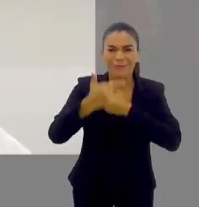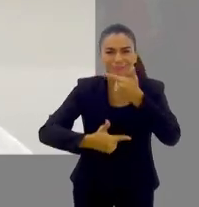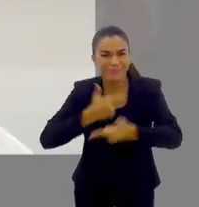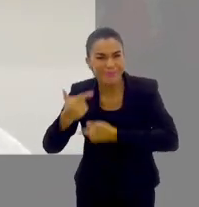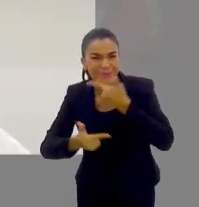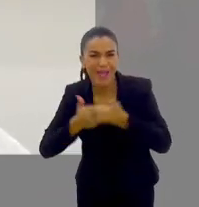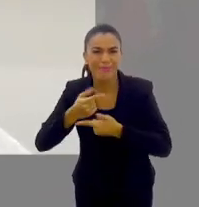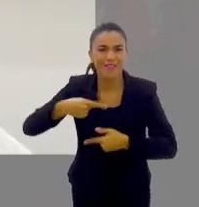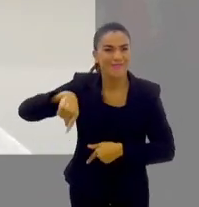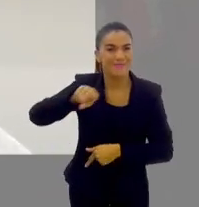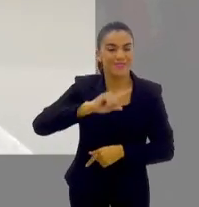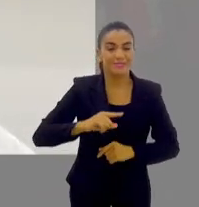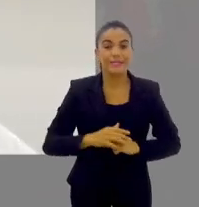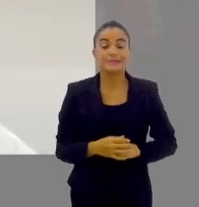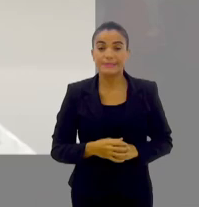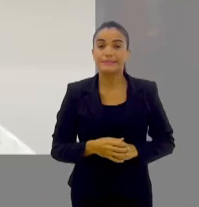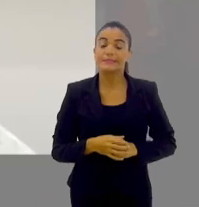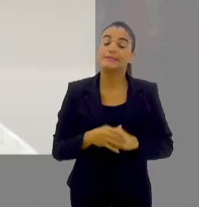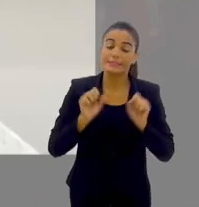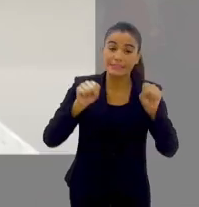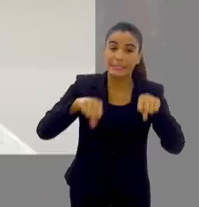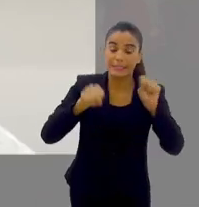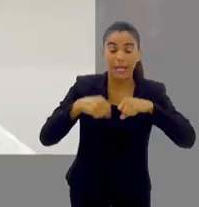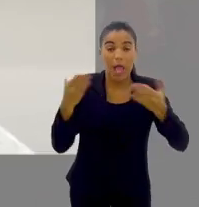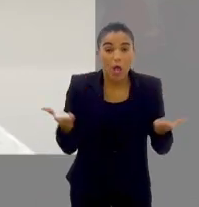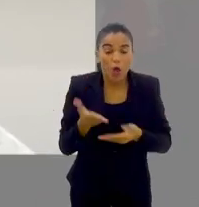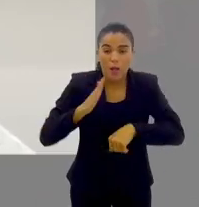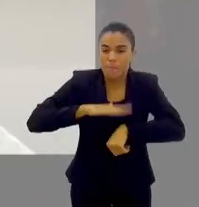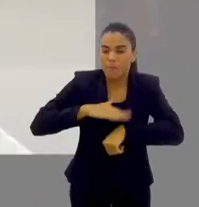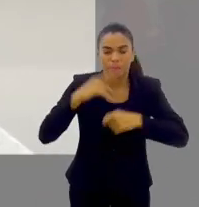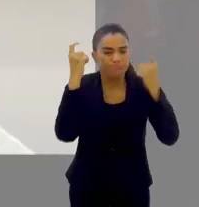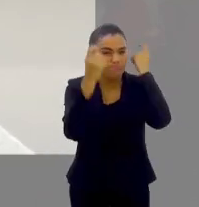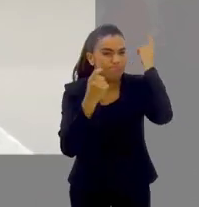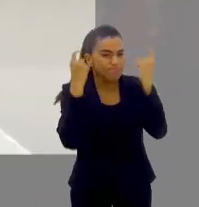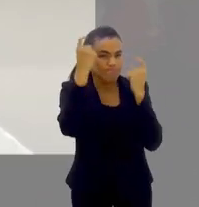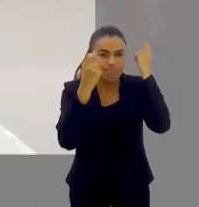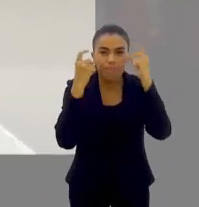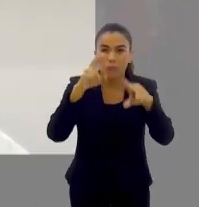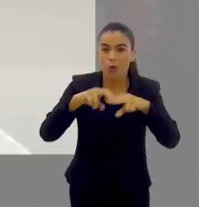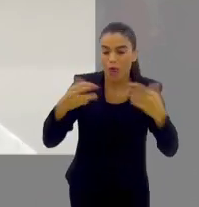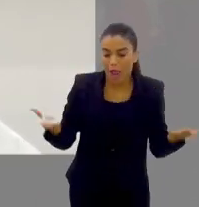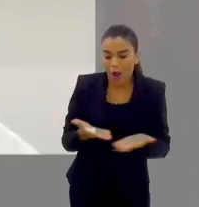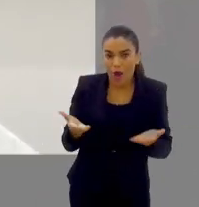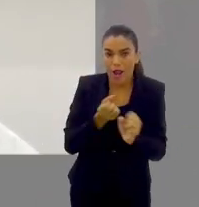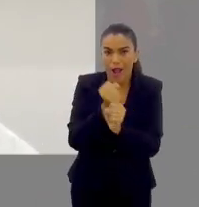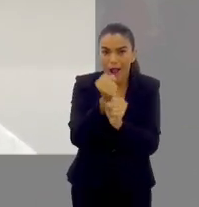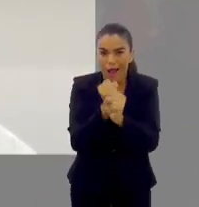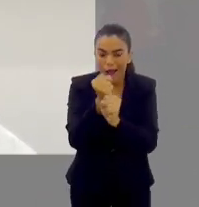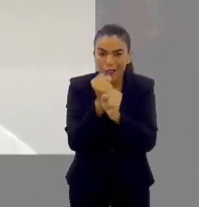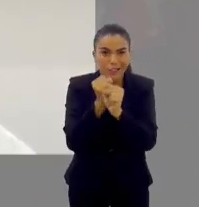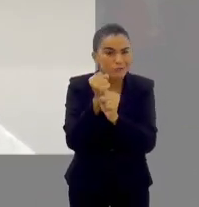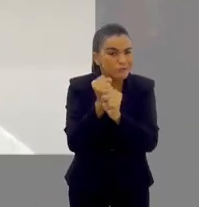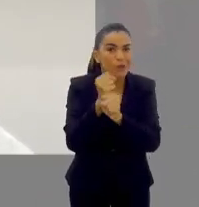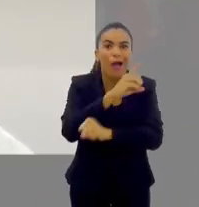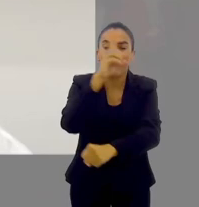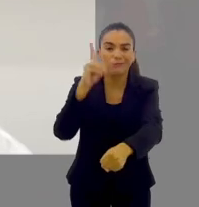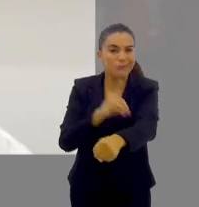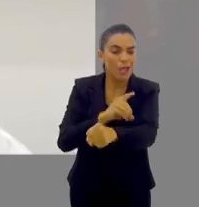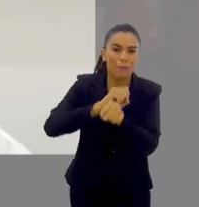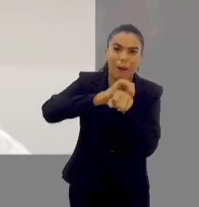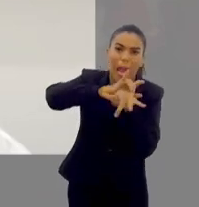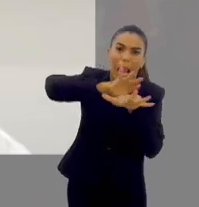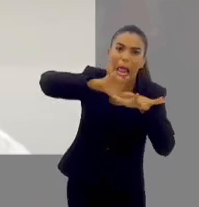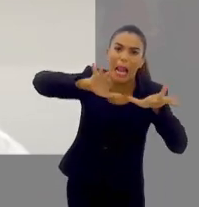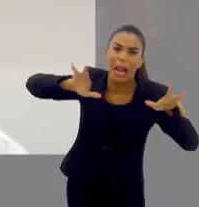pelo trabalho que vocês fazem. Sim, estamos bastante preocupados. Esse ano será um ano epidêmico para dengue. A